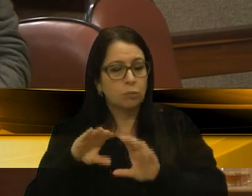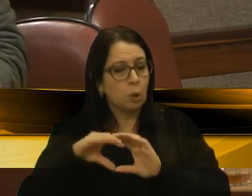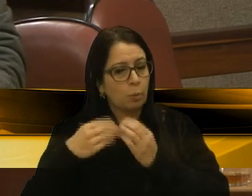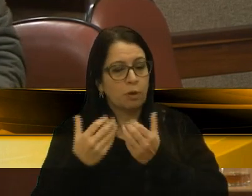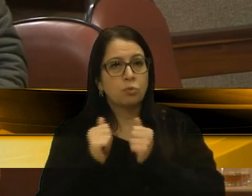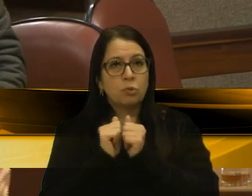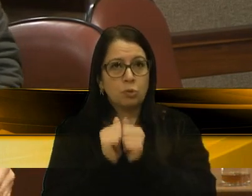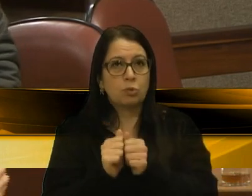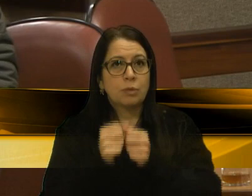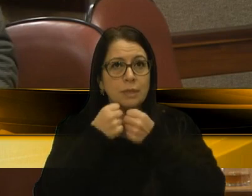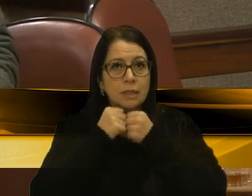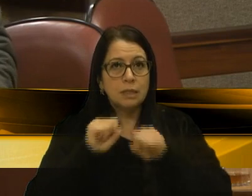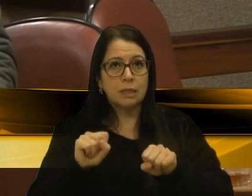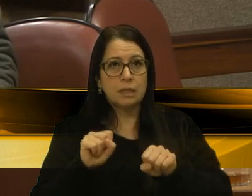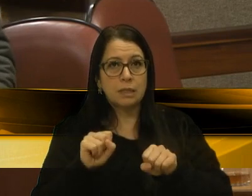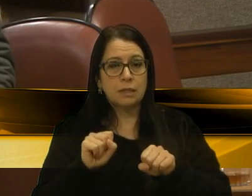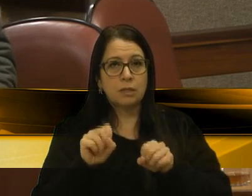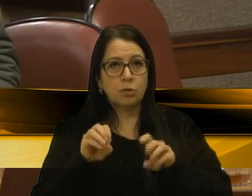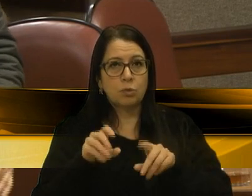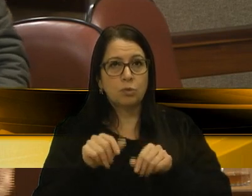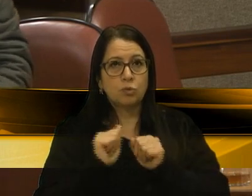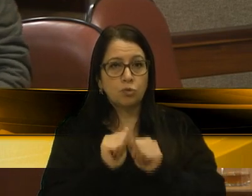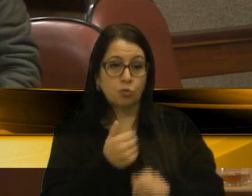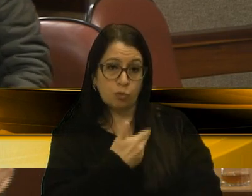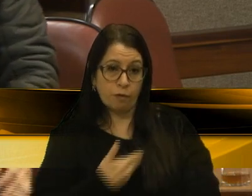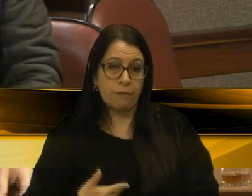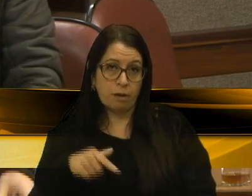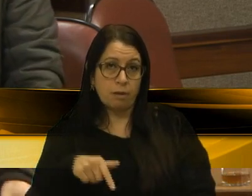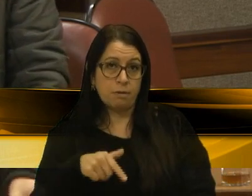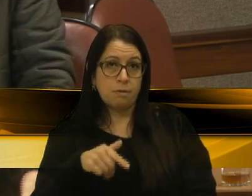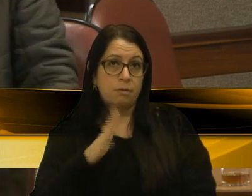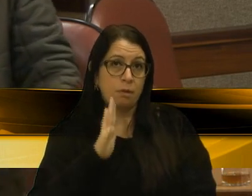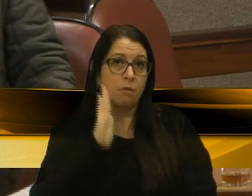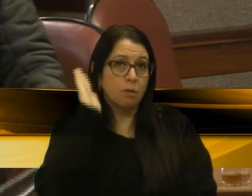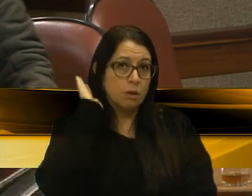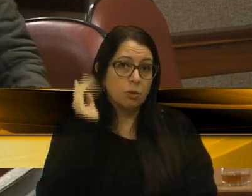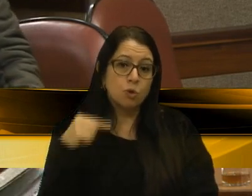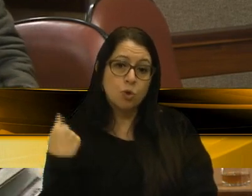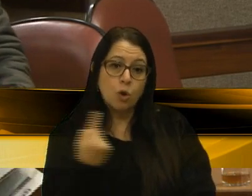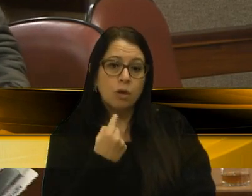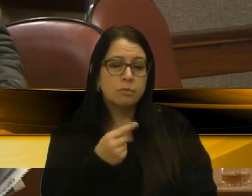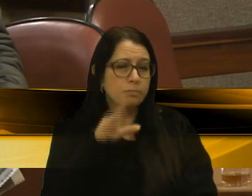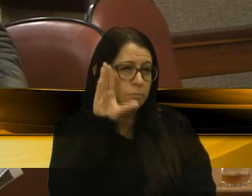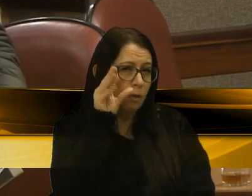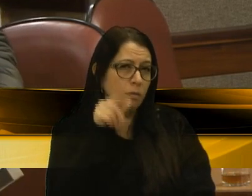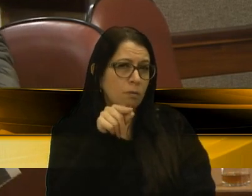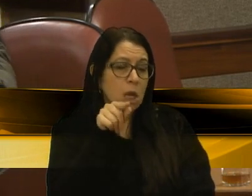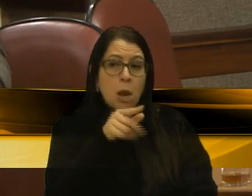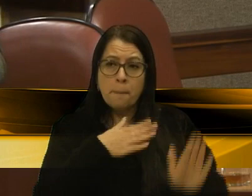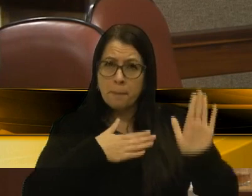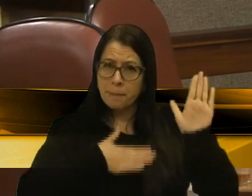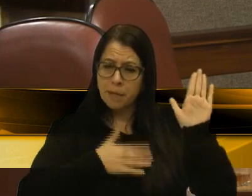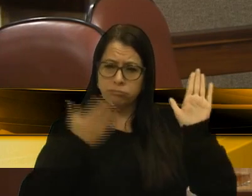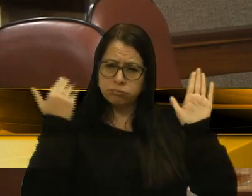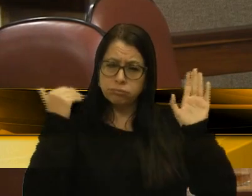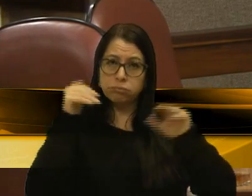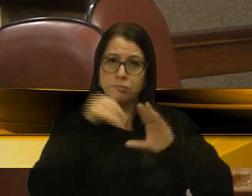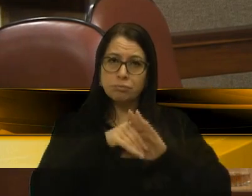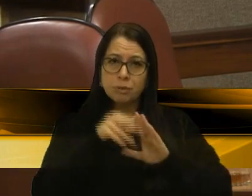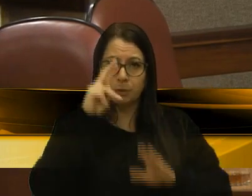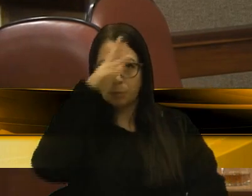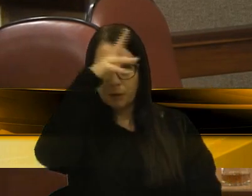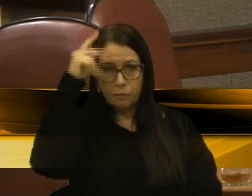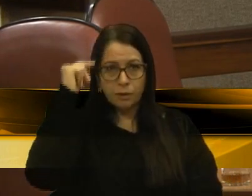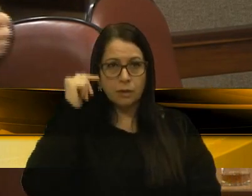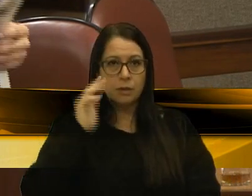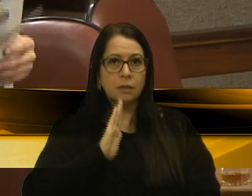através da Secretaria de Educação e do governo Guerra, nós observamos, colegas vereadores, que uma promessa de campanha feita pelo prefeito